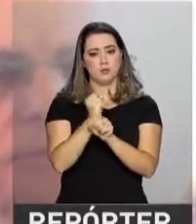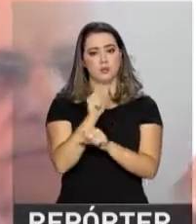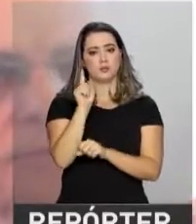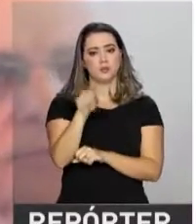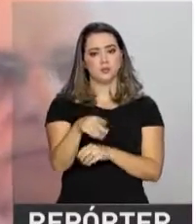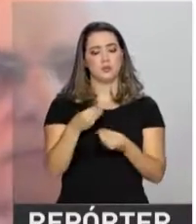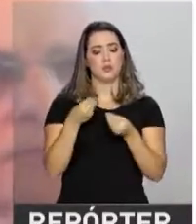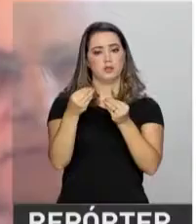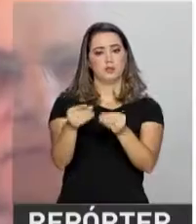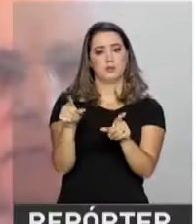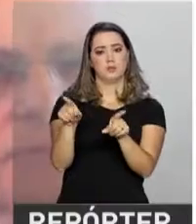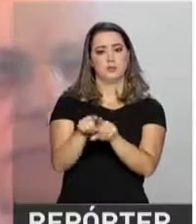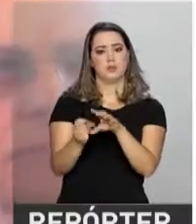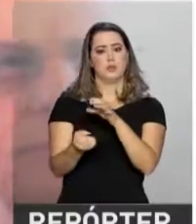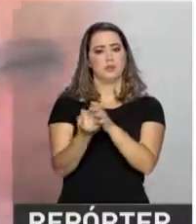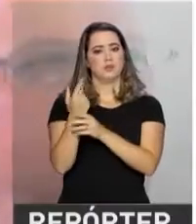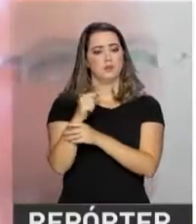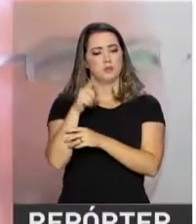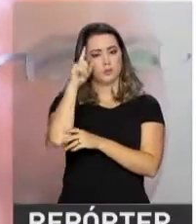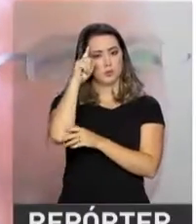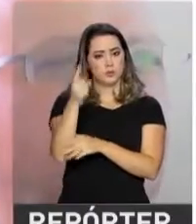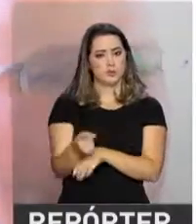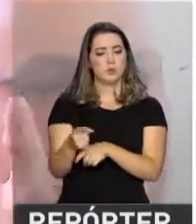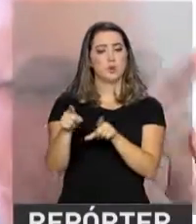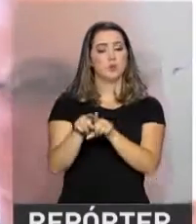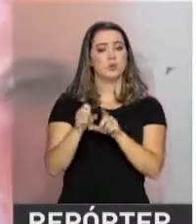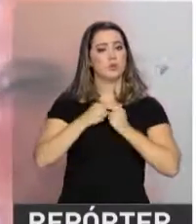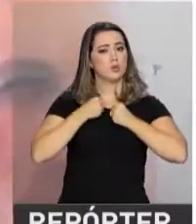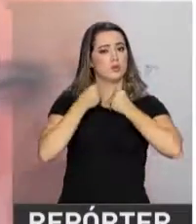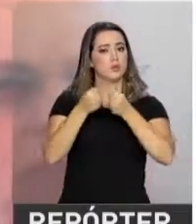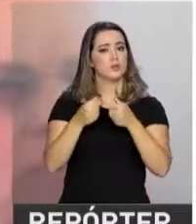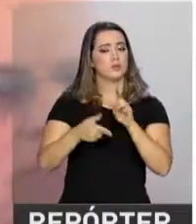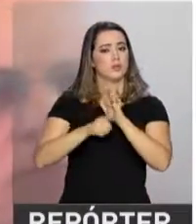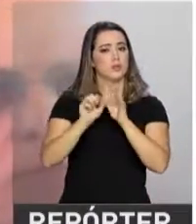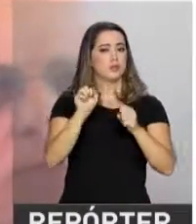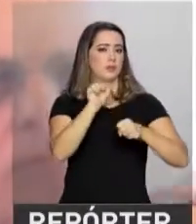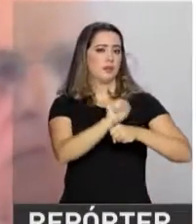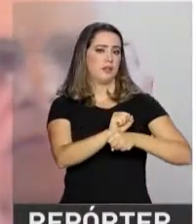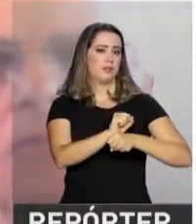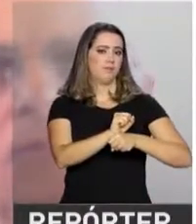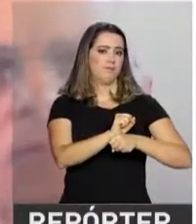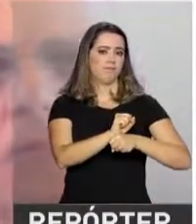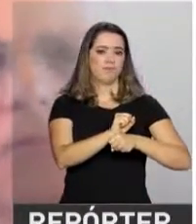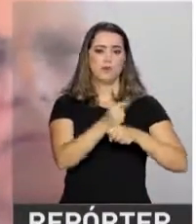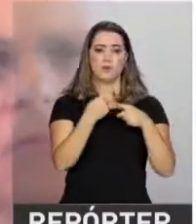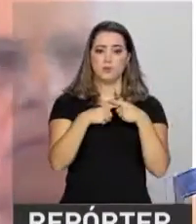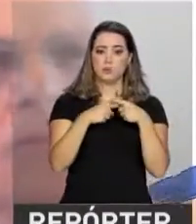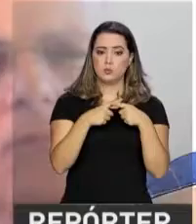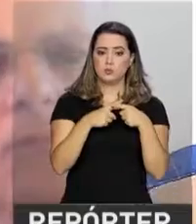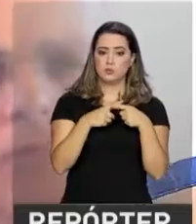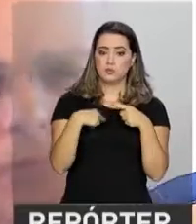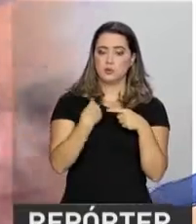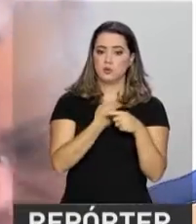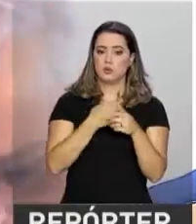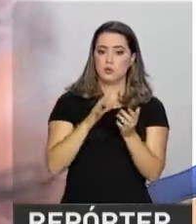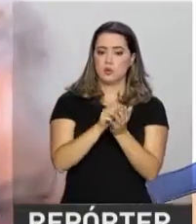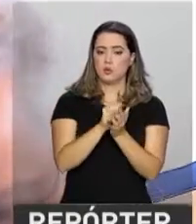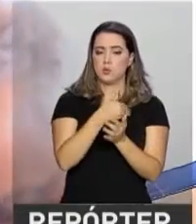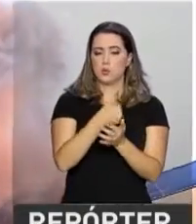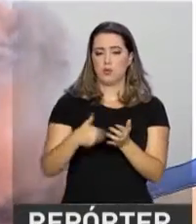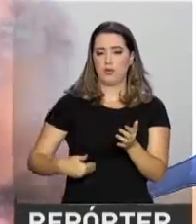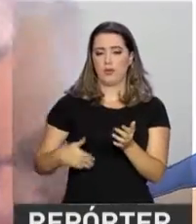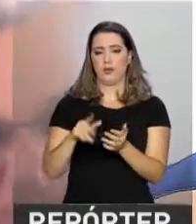ela também é fruto dessa determinação porque ela estava paralisada quando da função o nosso governo